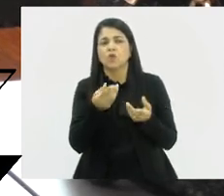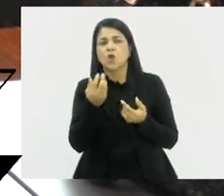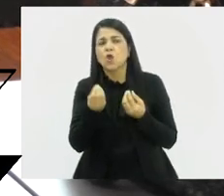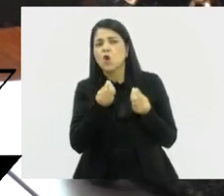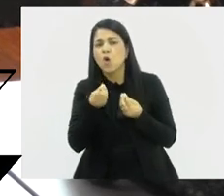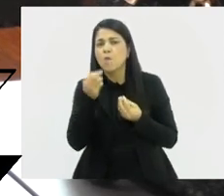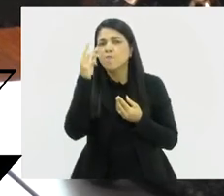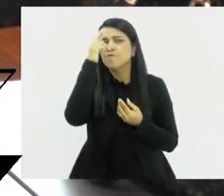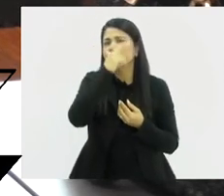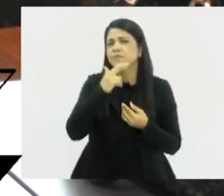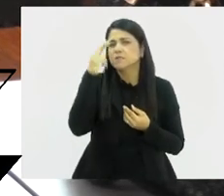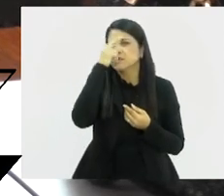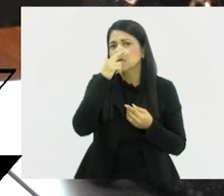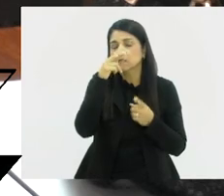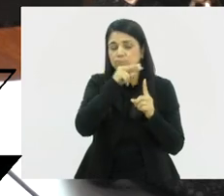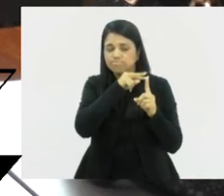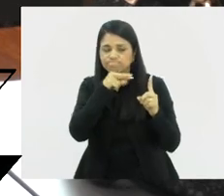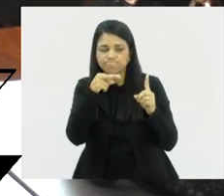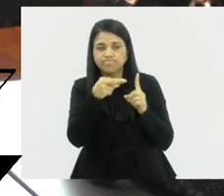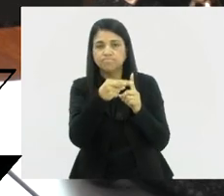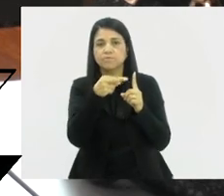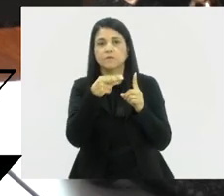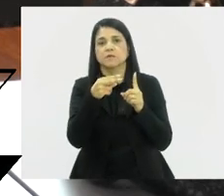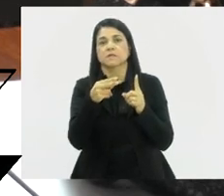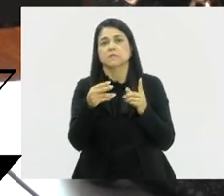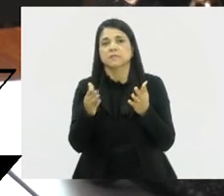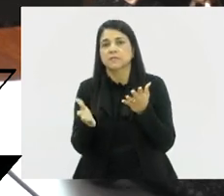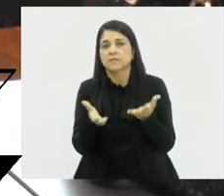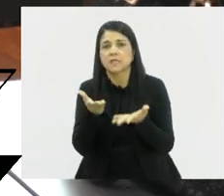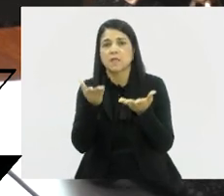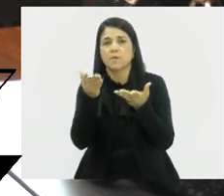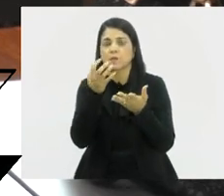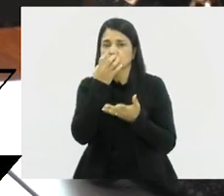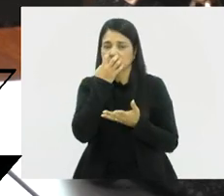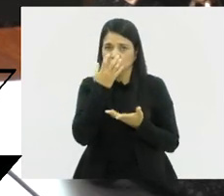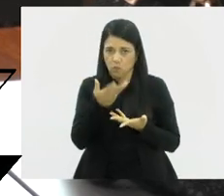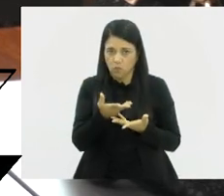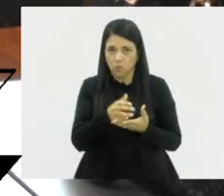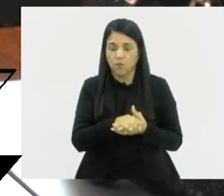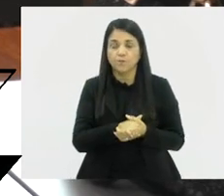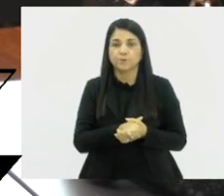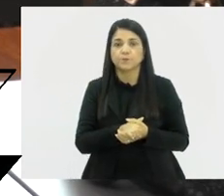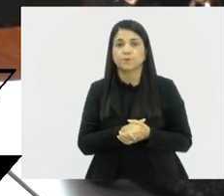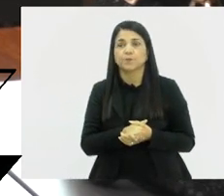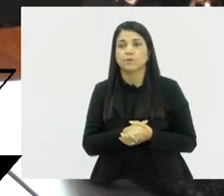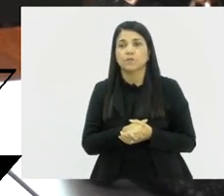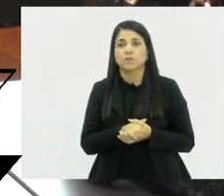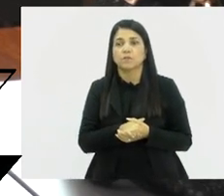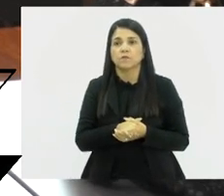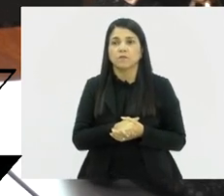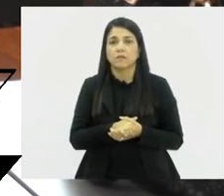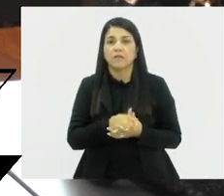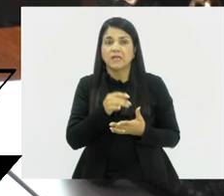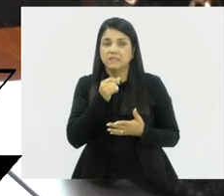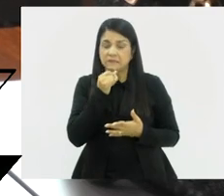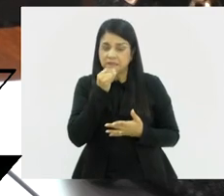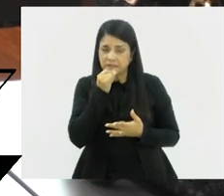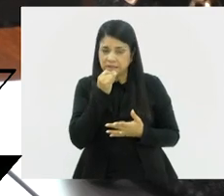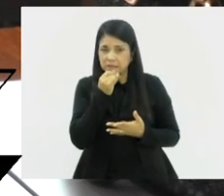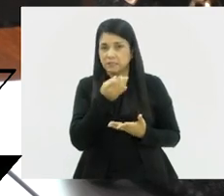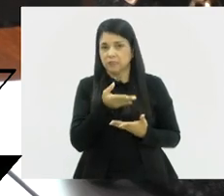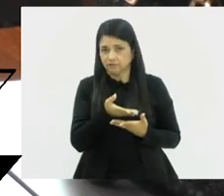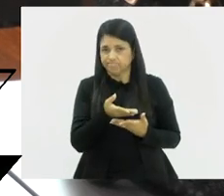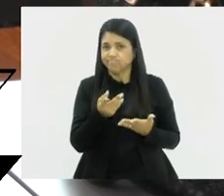realizada do ponto de vista do tratamento desses cães. Salvo engano, nesse triste episódio, né,